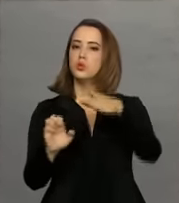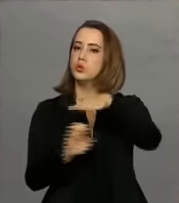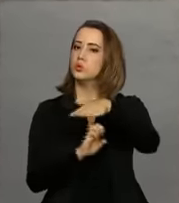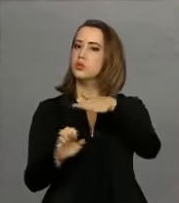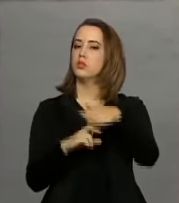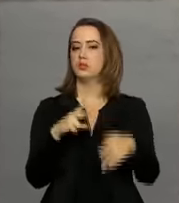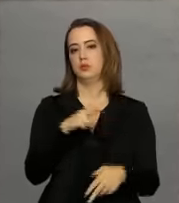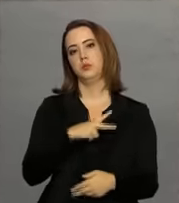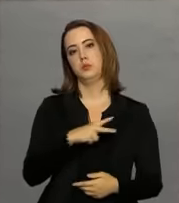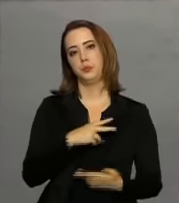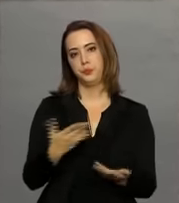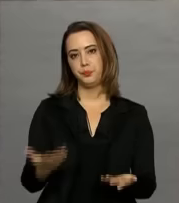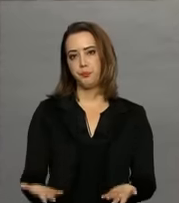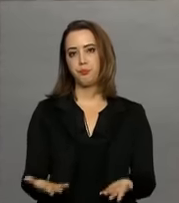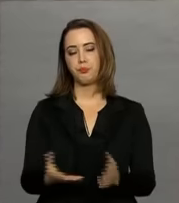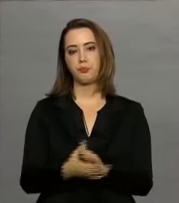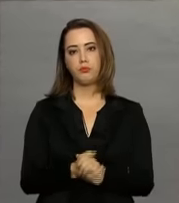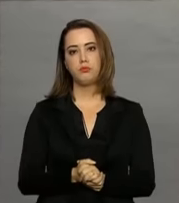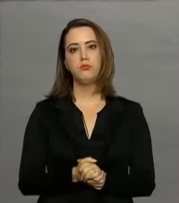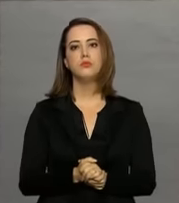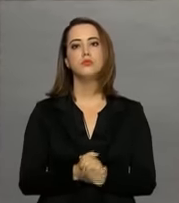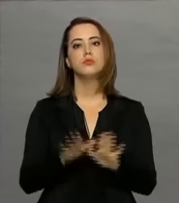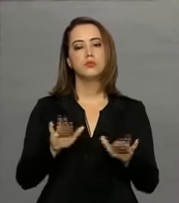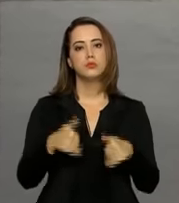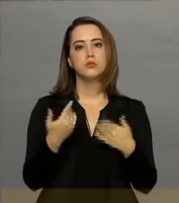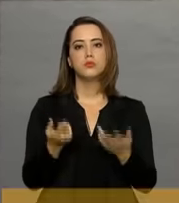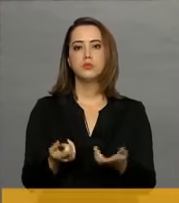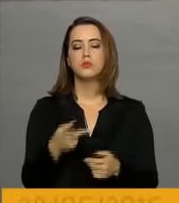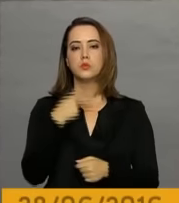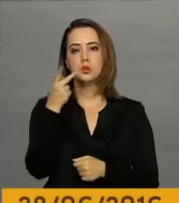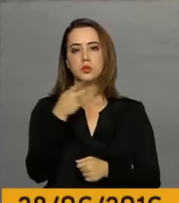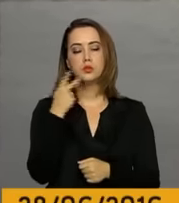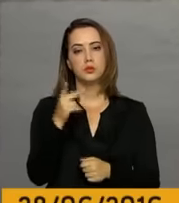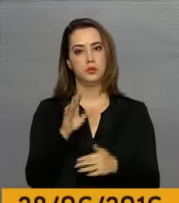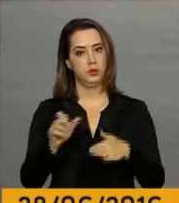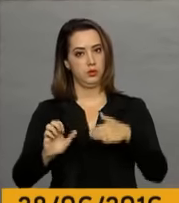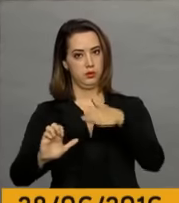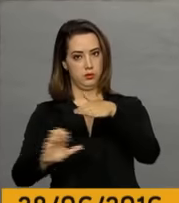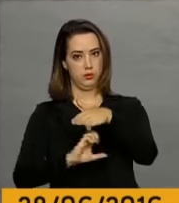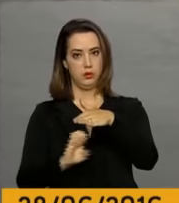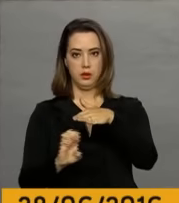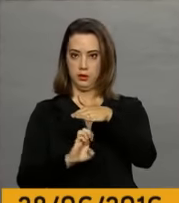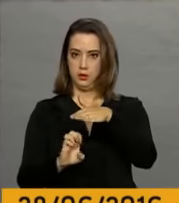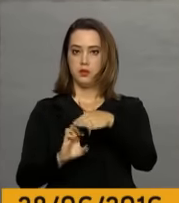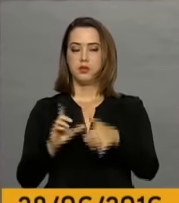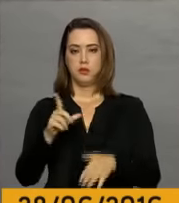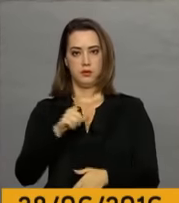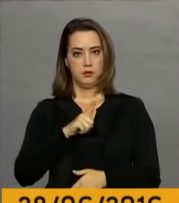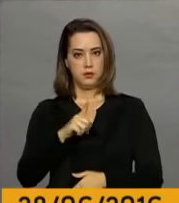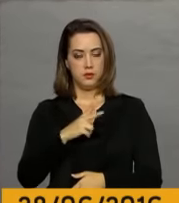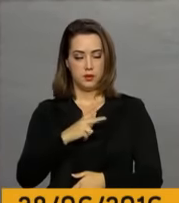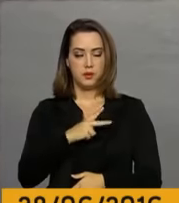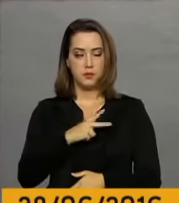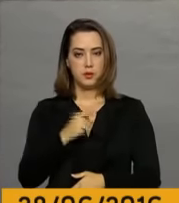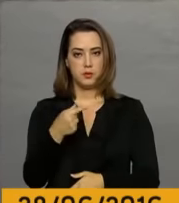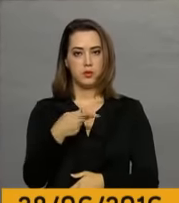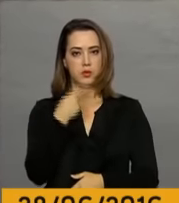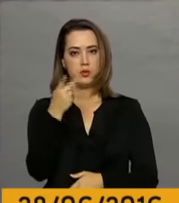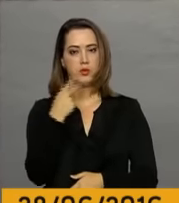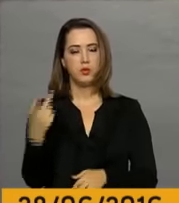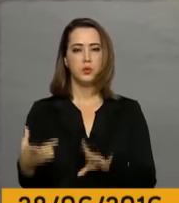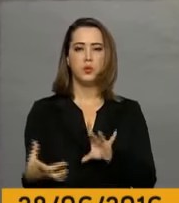iniciativa privada e quando falo na iniciativa privada eu falo na